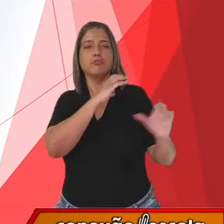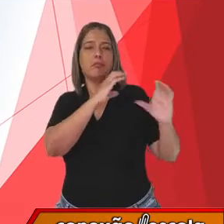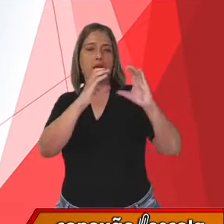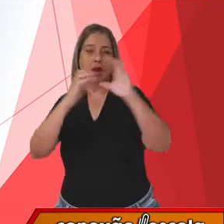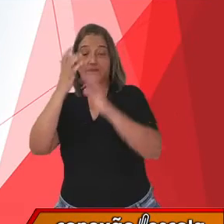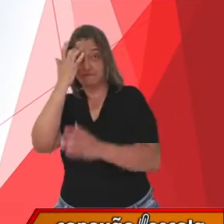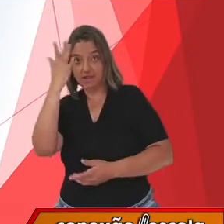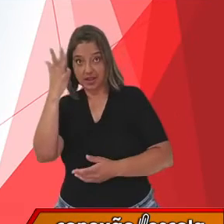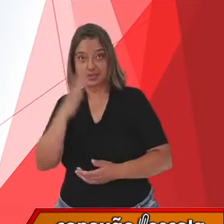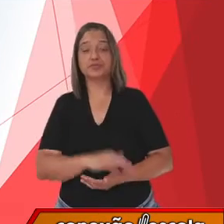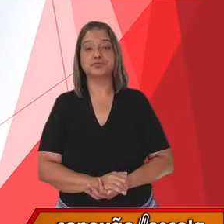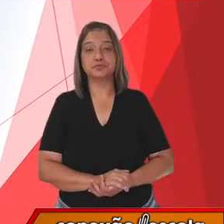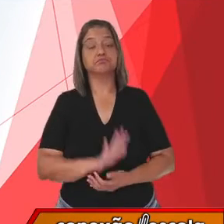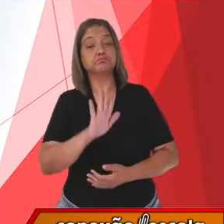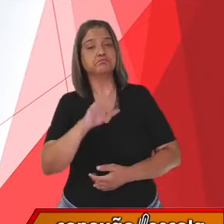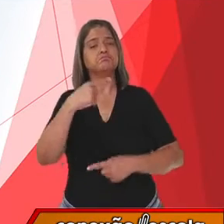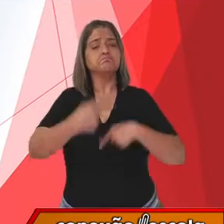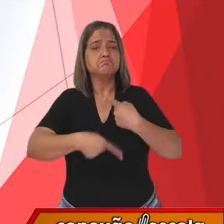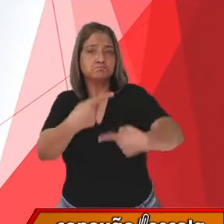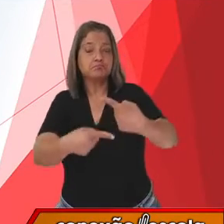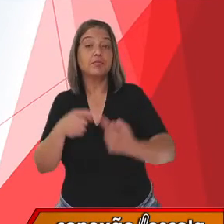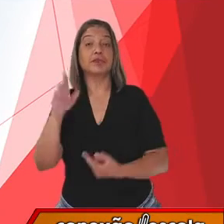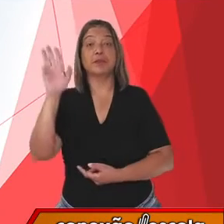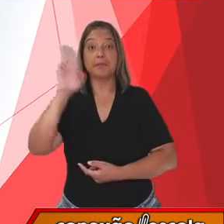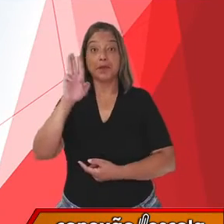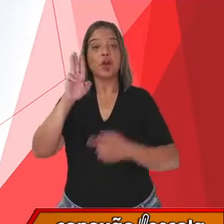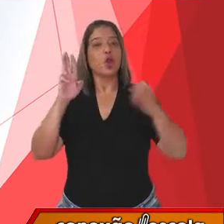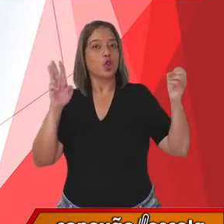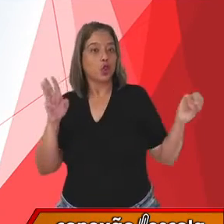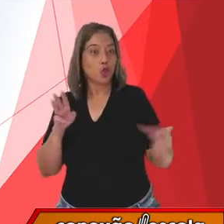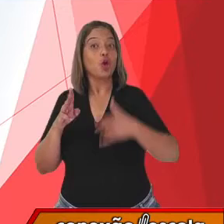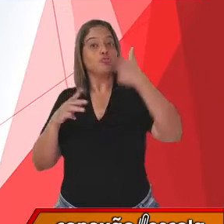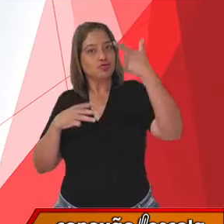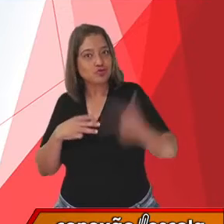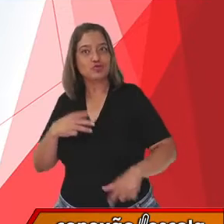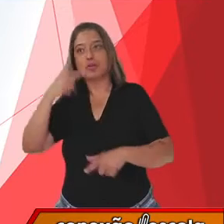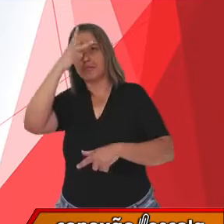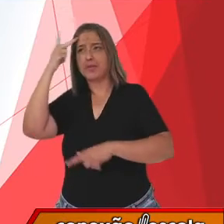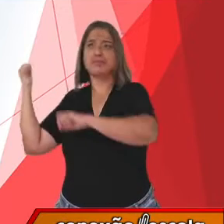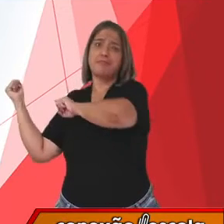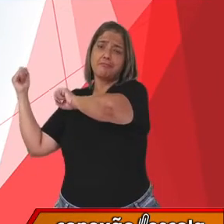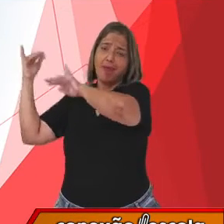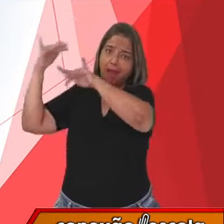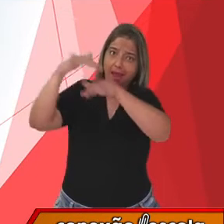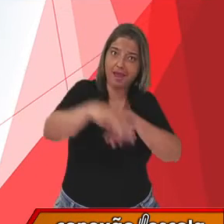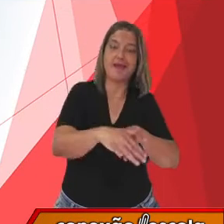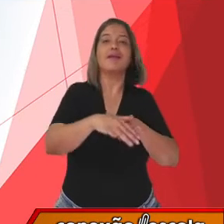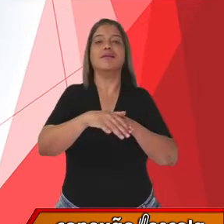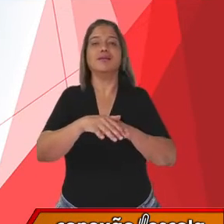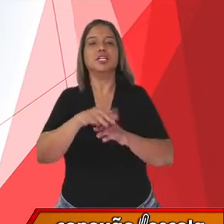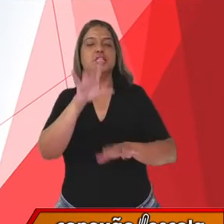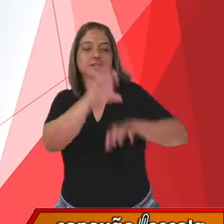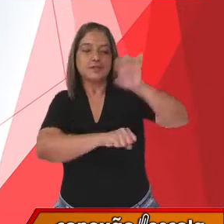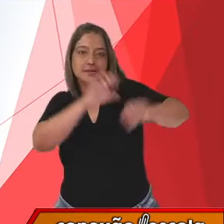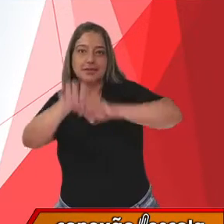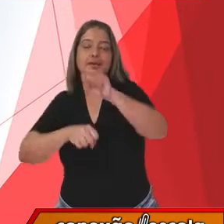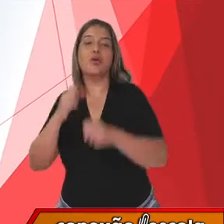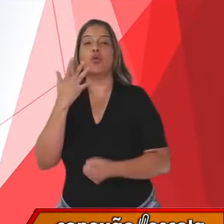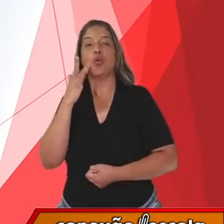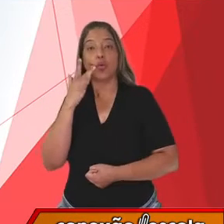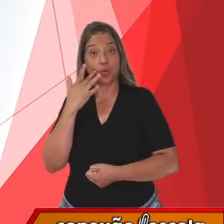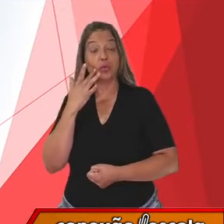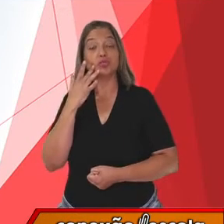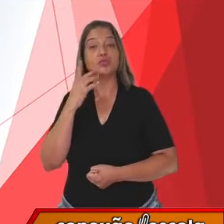os bandeirantes organizaram uma nova expedição para a exploração do ouro nesse novo território,